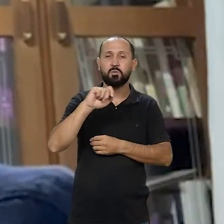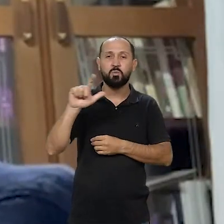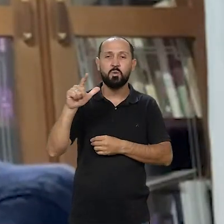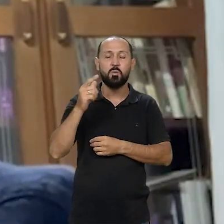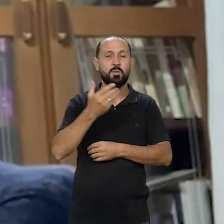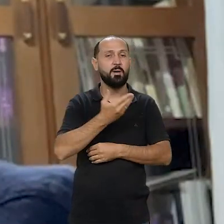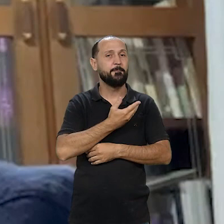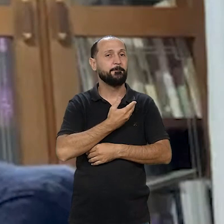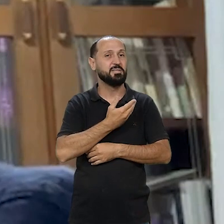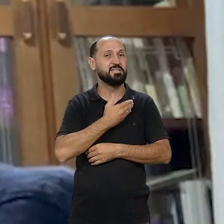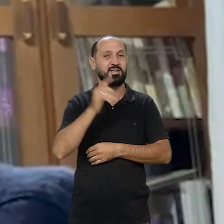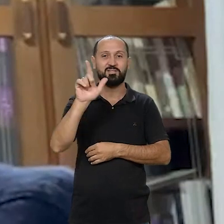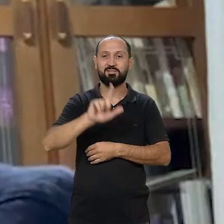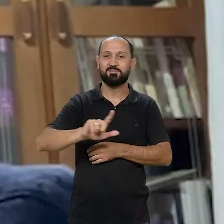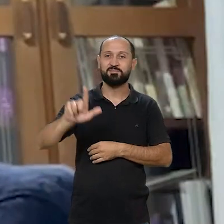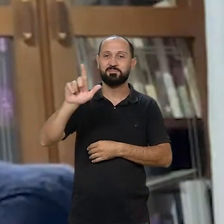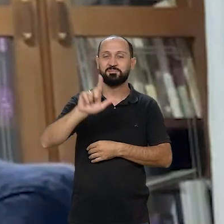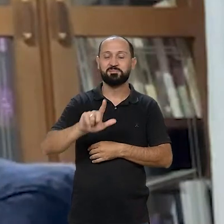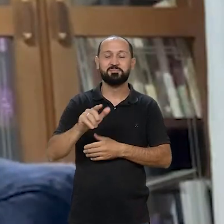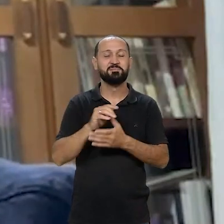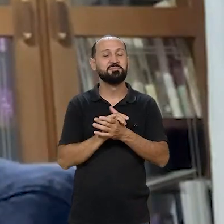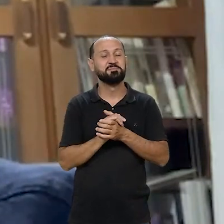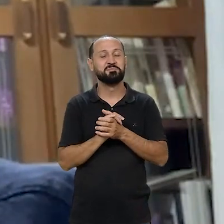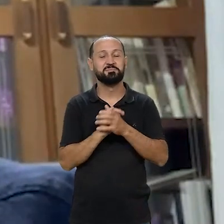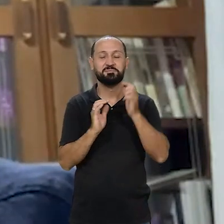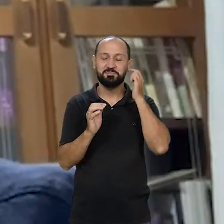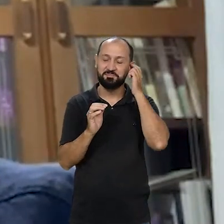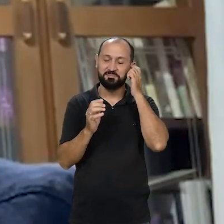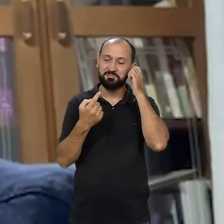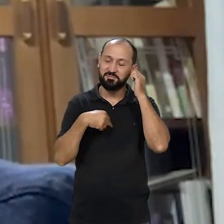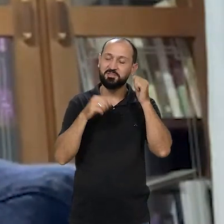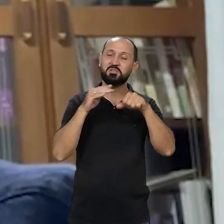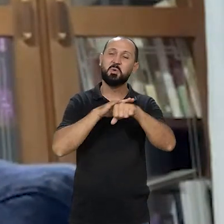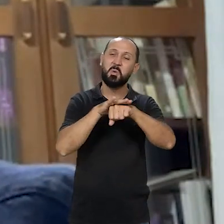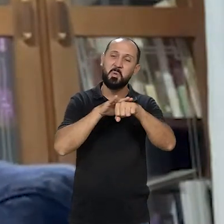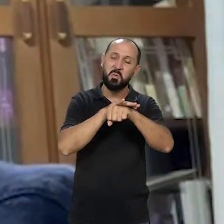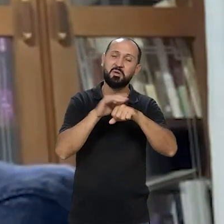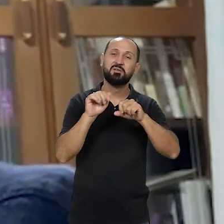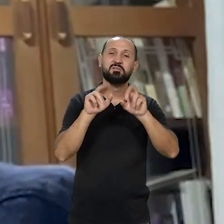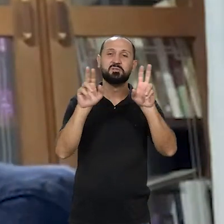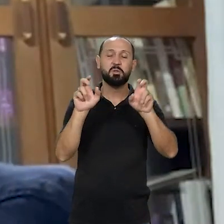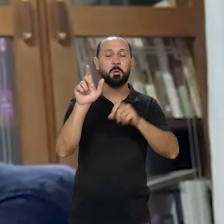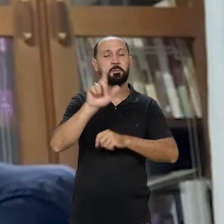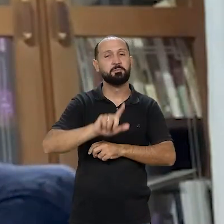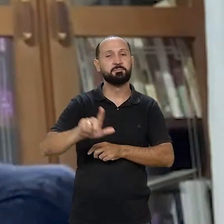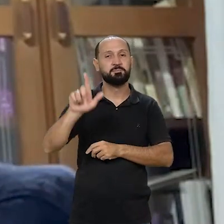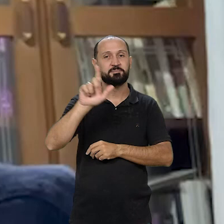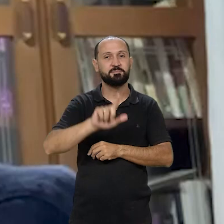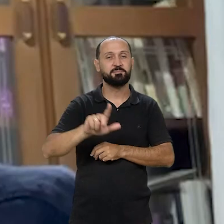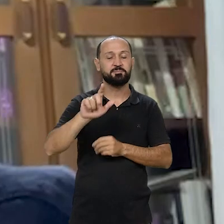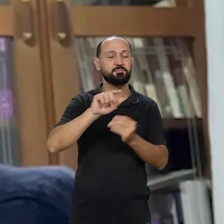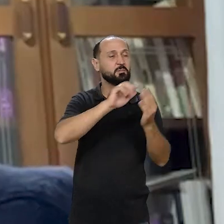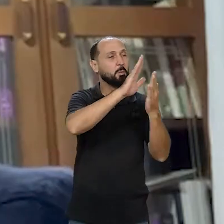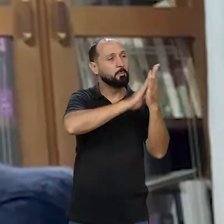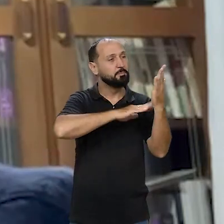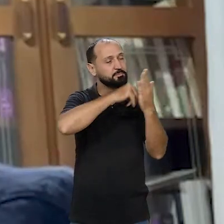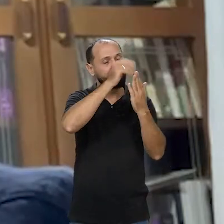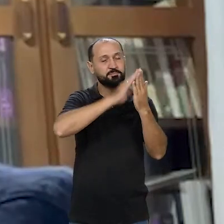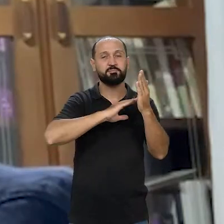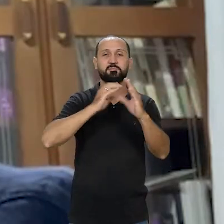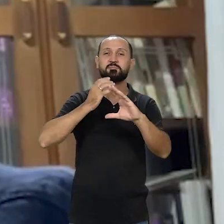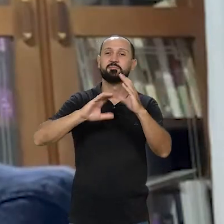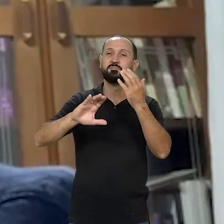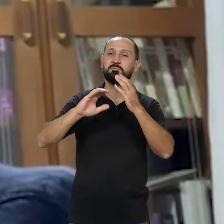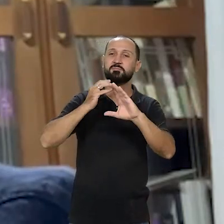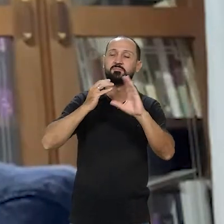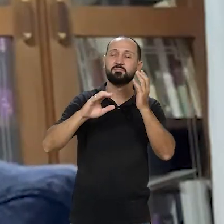Manuel de Barros uma amizade literária. Então, assim, a gente conversava muito sobre literatura, sobre pintura,